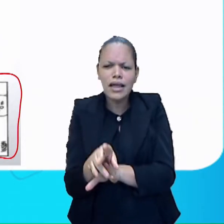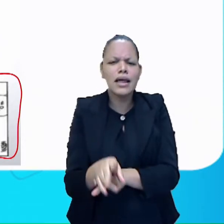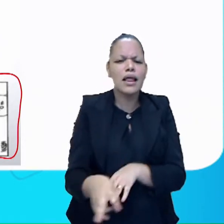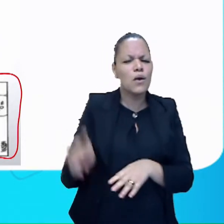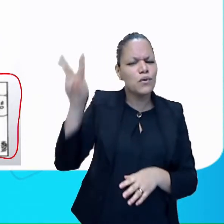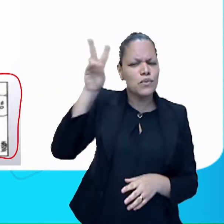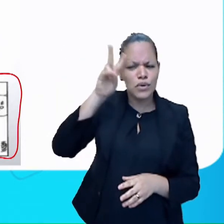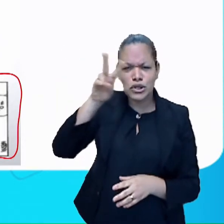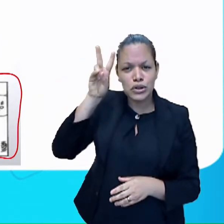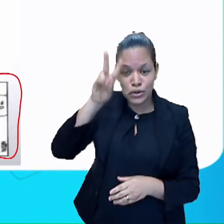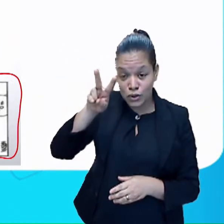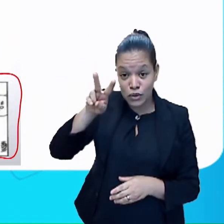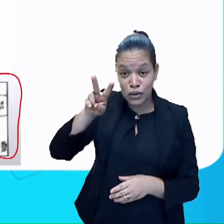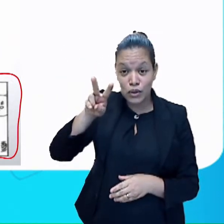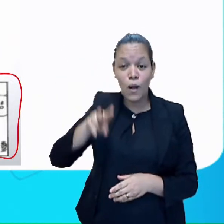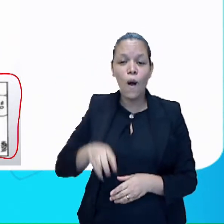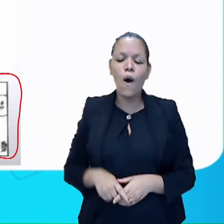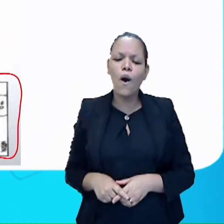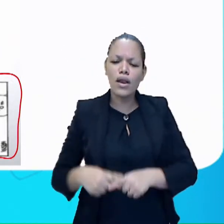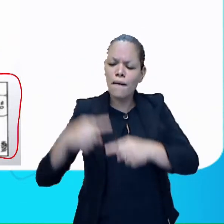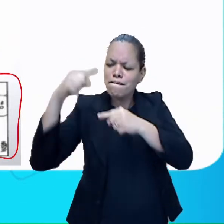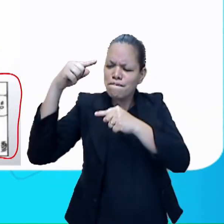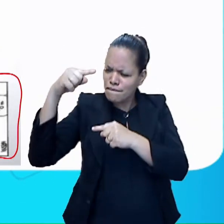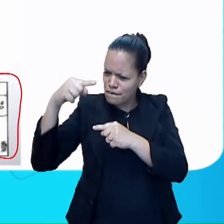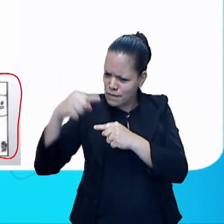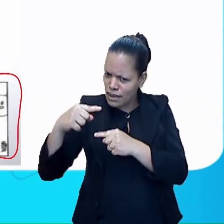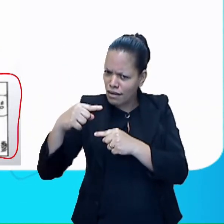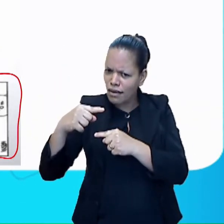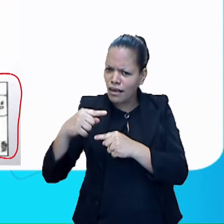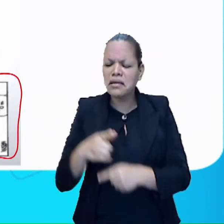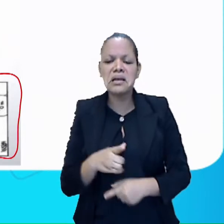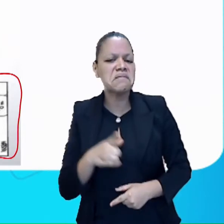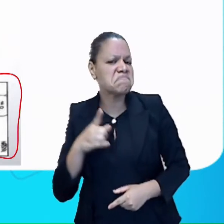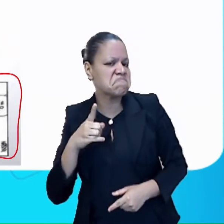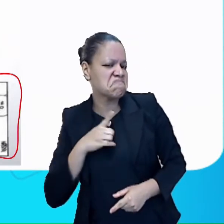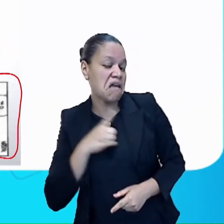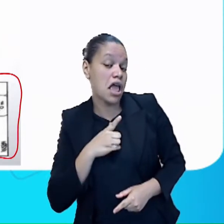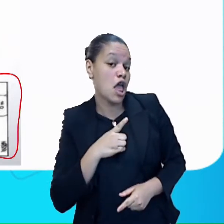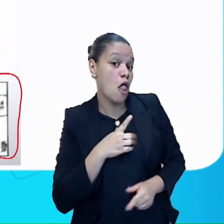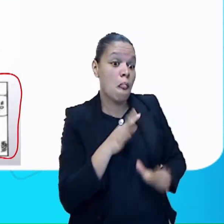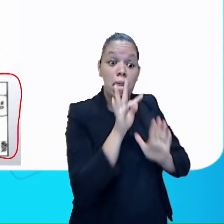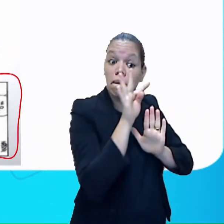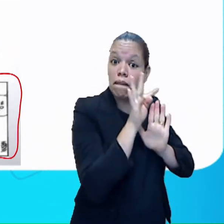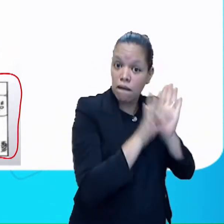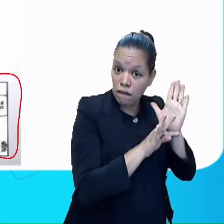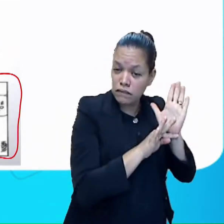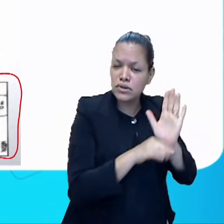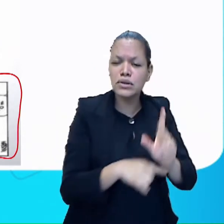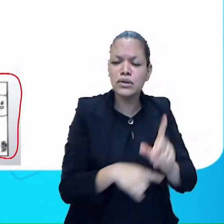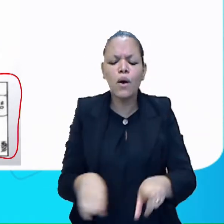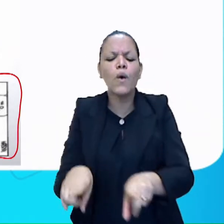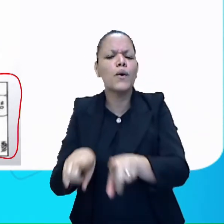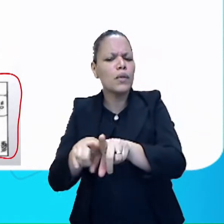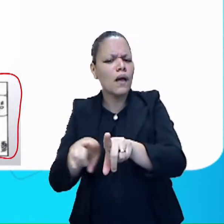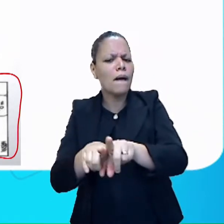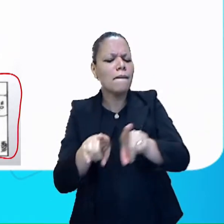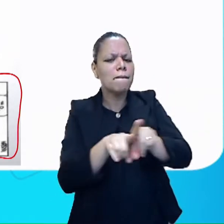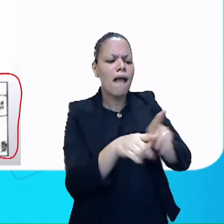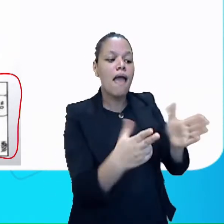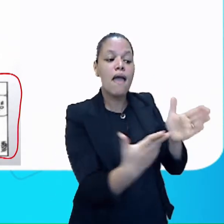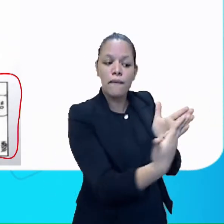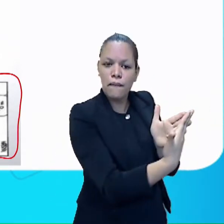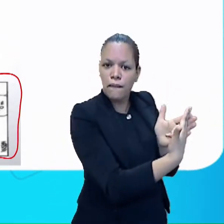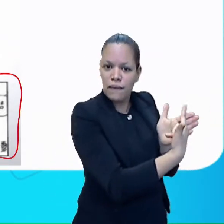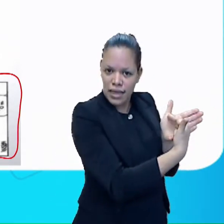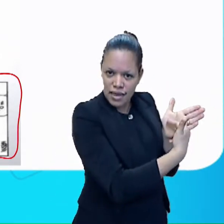pode ter texto ou não, podem ter só também imagens. Como nós aprendemos na aula passada, elas podem